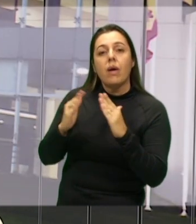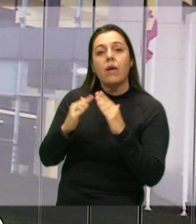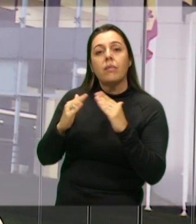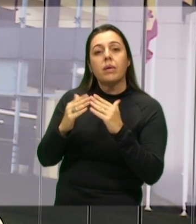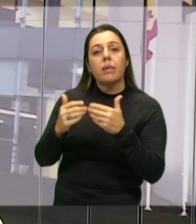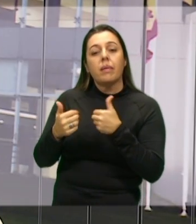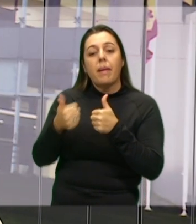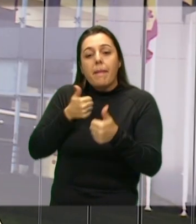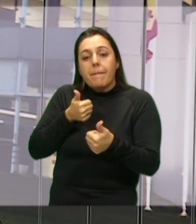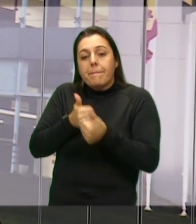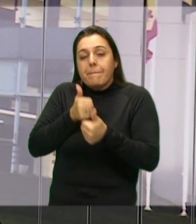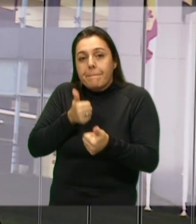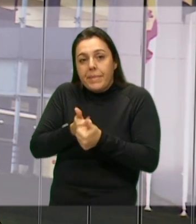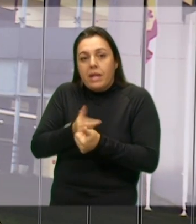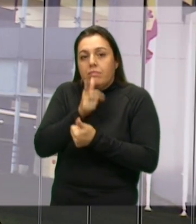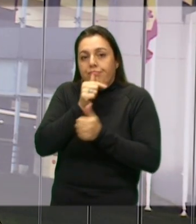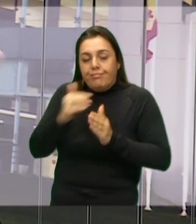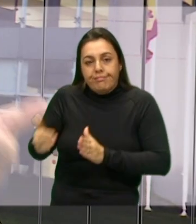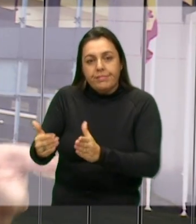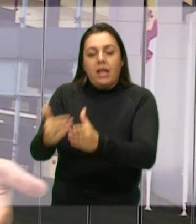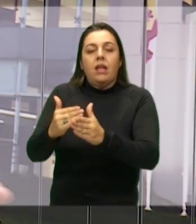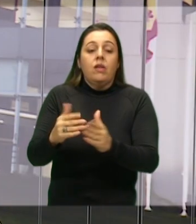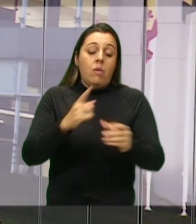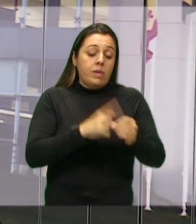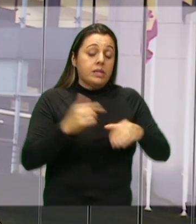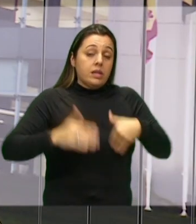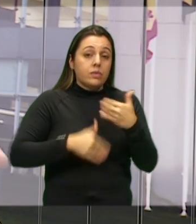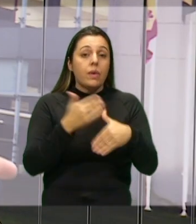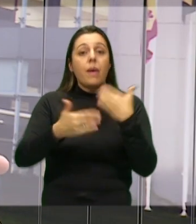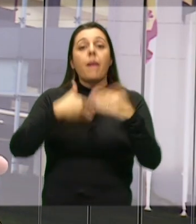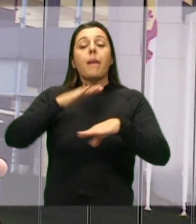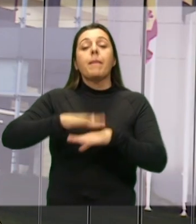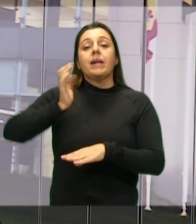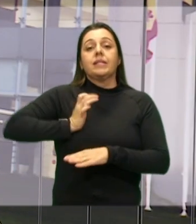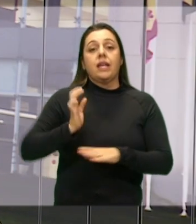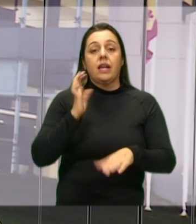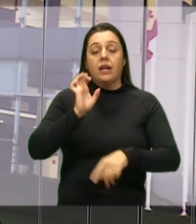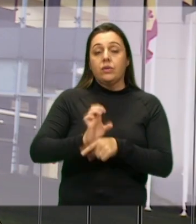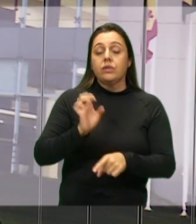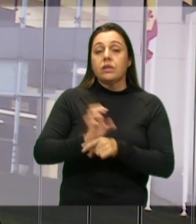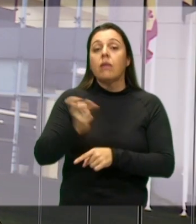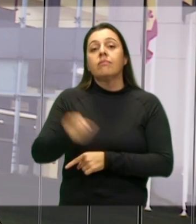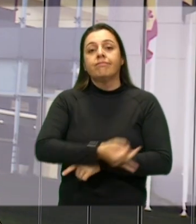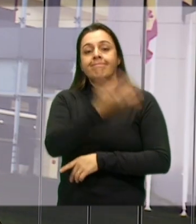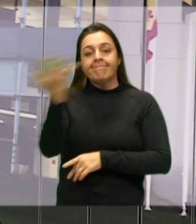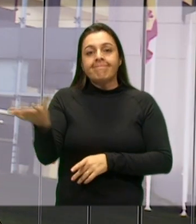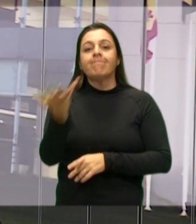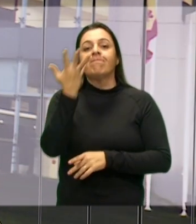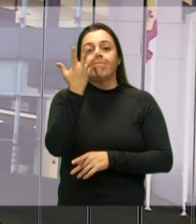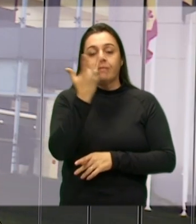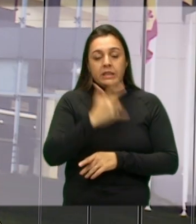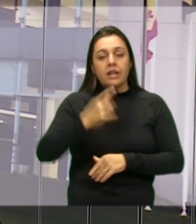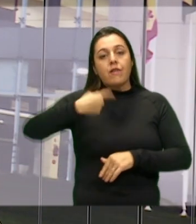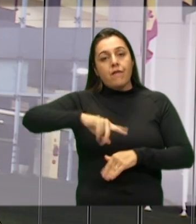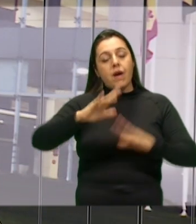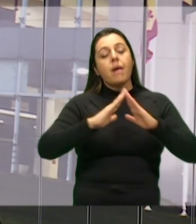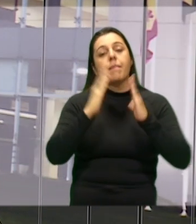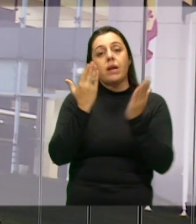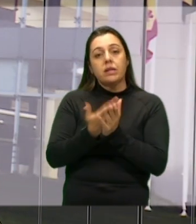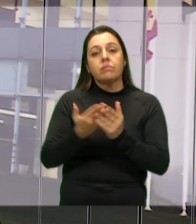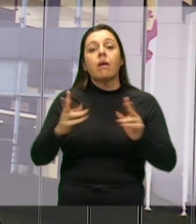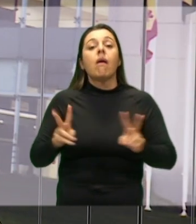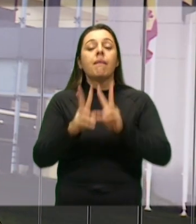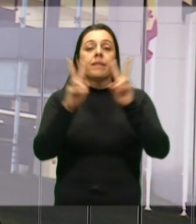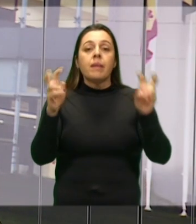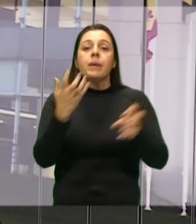cima praticamente da palafita, numa cidade tão desenvolvida e a mais rica do estado. Muitas crianças vão sim para a escola pela